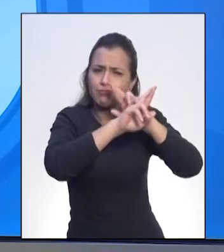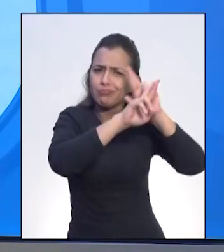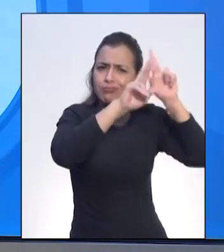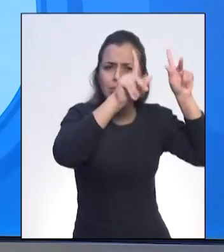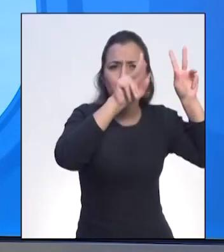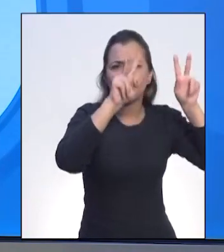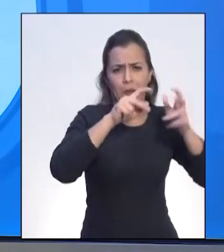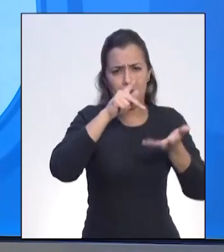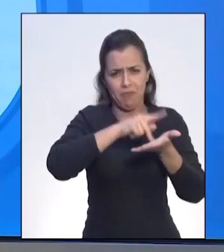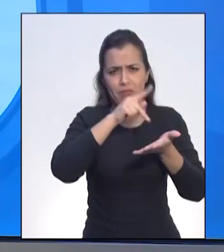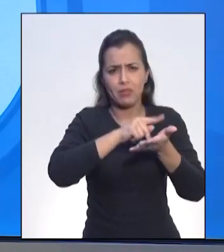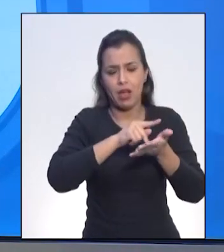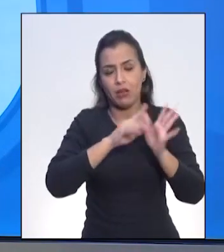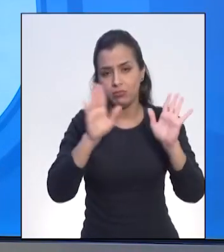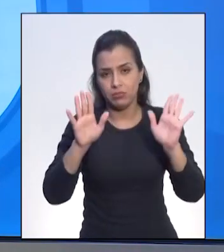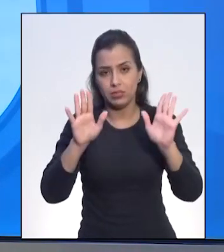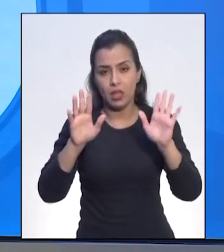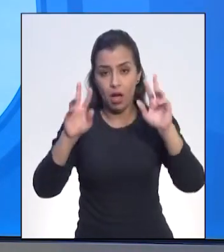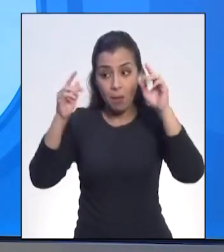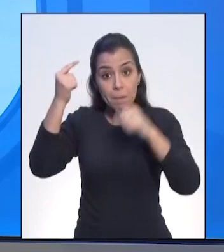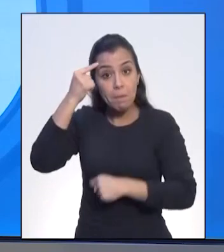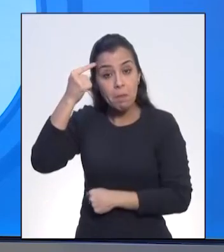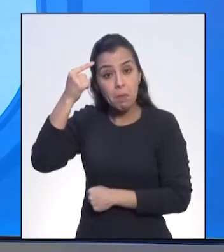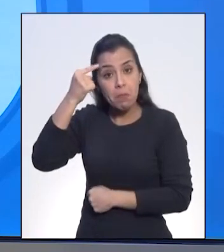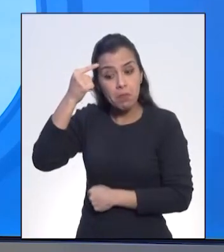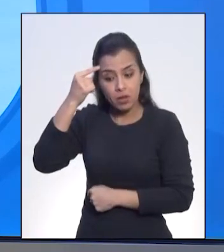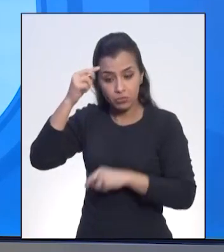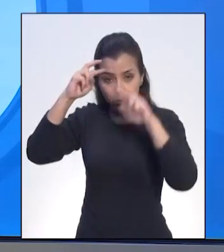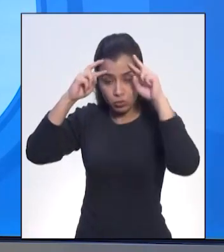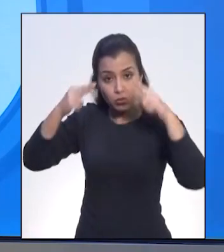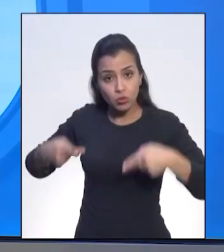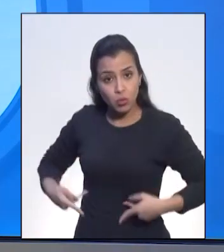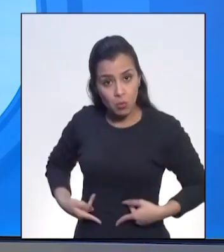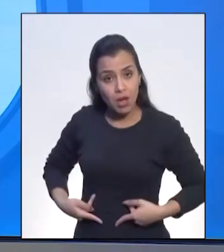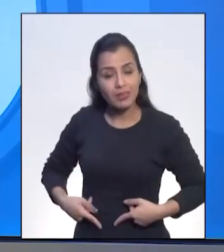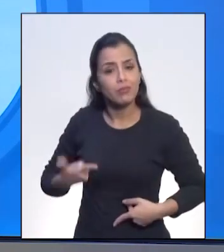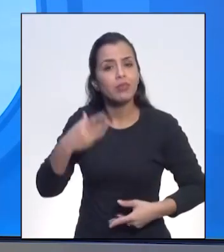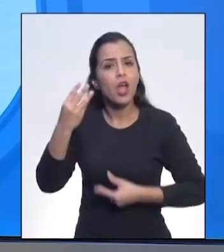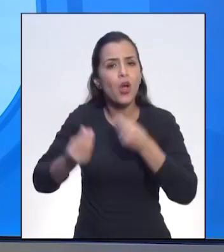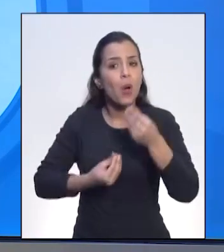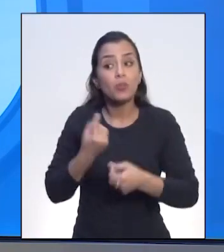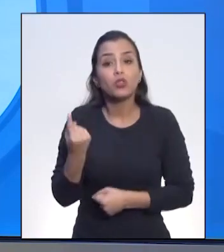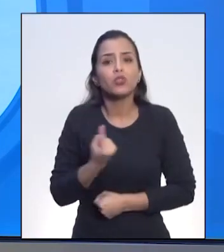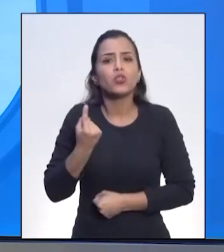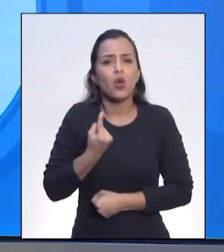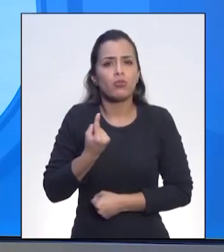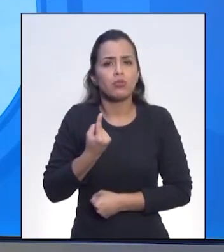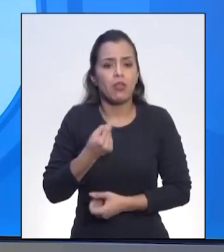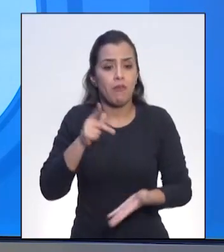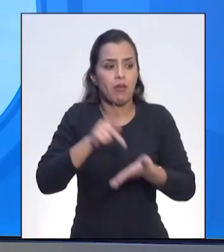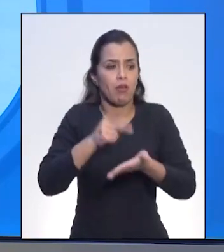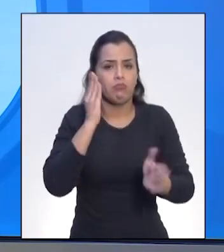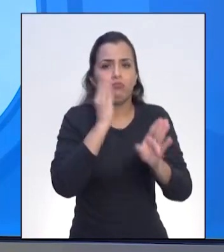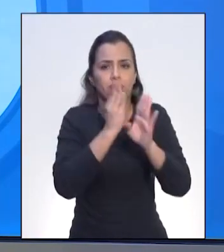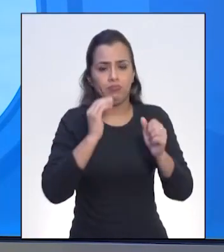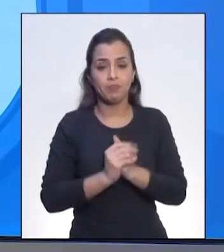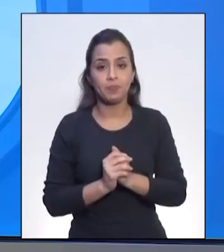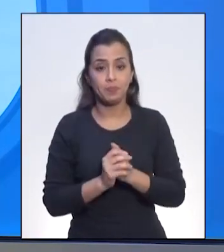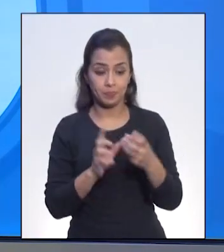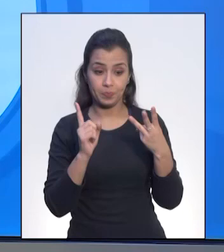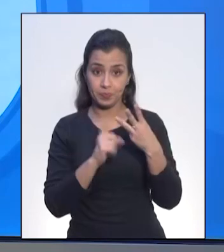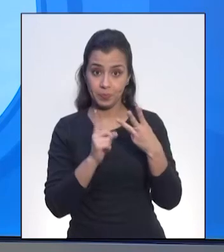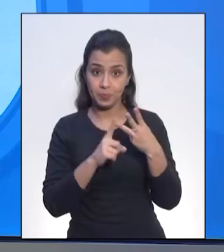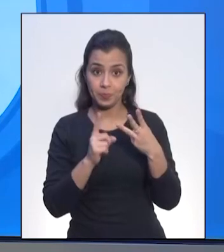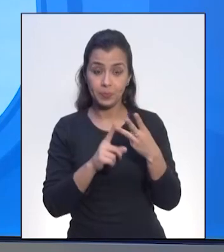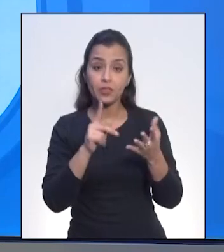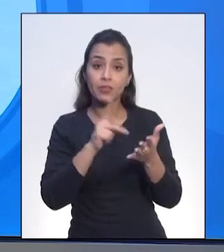revela. A mente humana não tem a capacidade de, por ela, adquirir essa verdade absoluta. Uma terceira ideia de verdade. Verdade